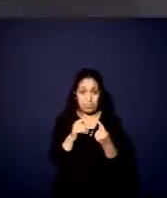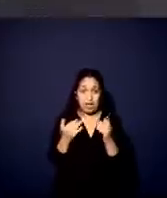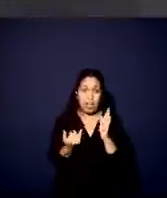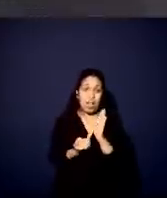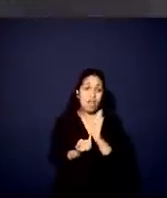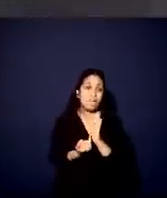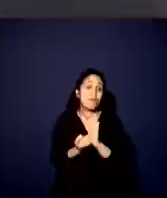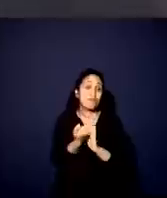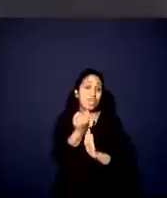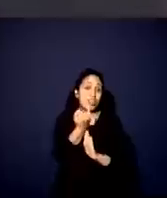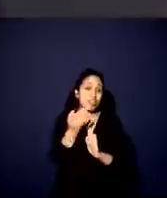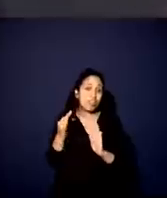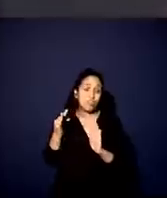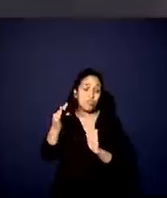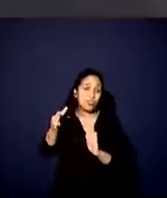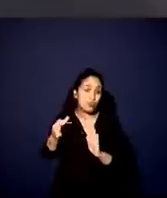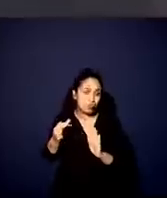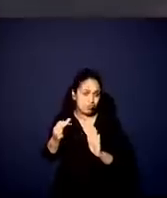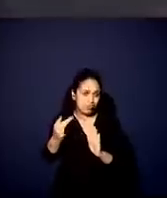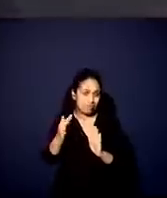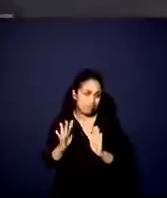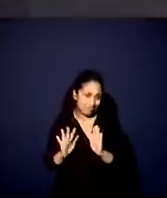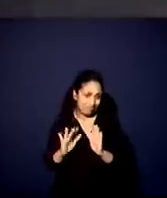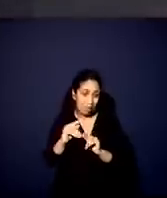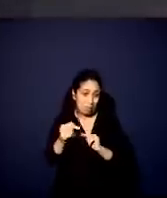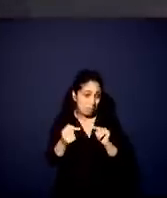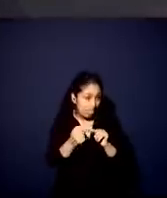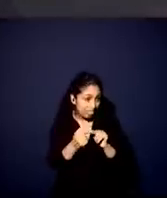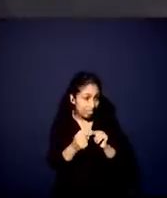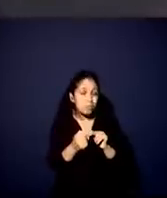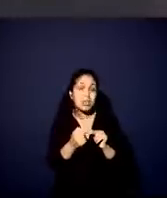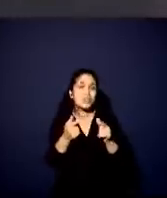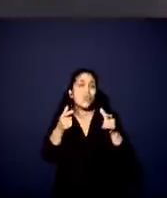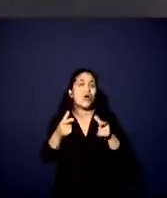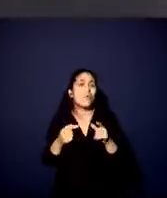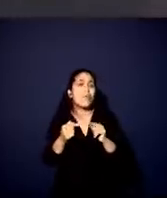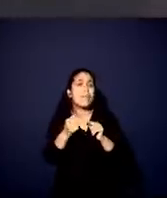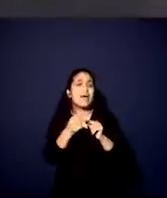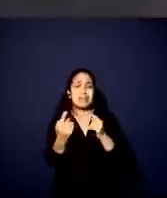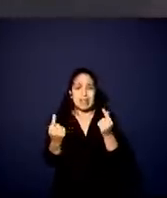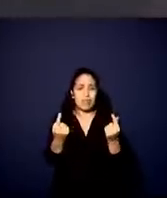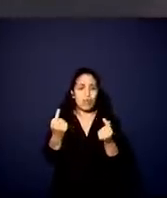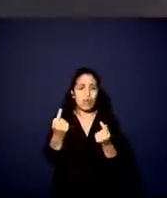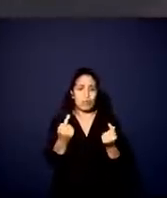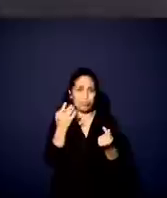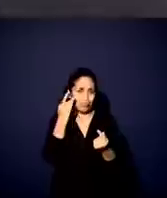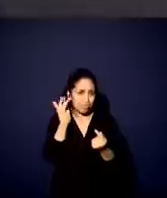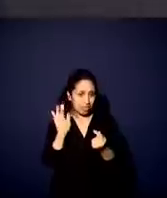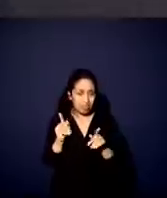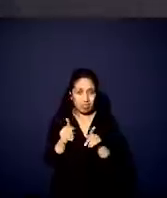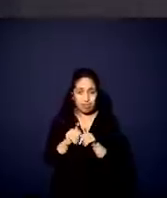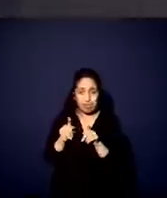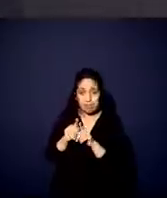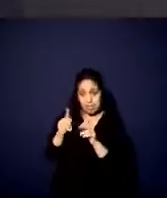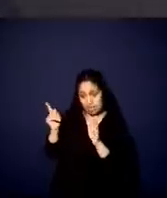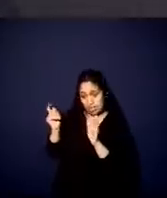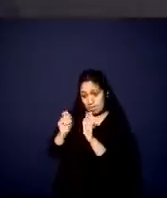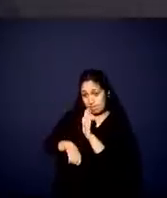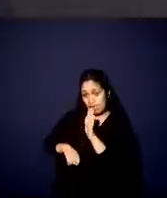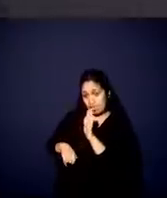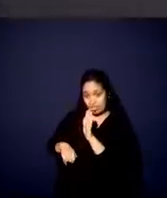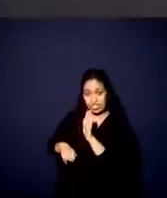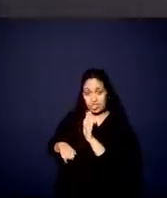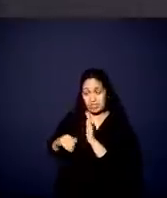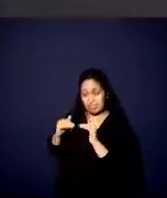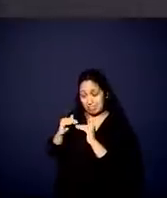inflação de longo prazo se tudo der certo vai ser a meta a gente não sabe qual é a meta e da taxa de juro neutra de longo prazo